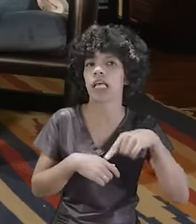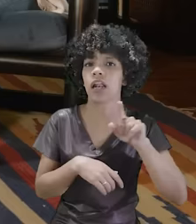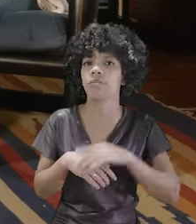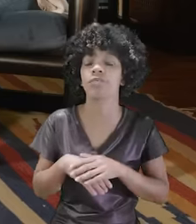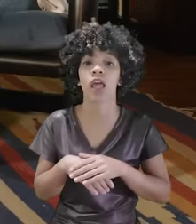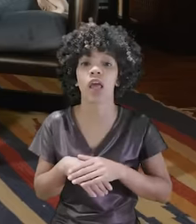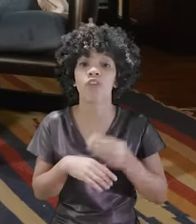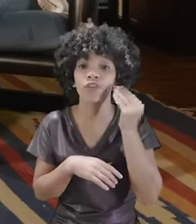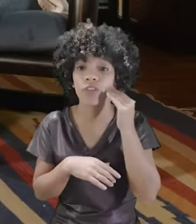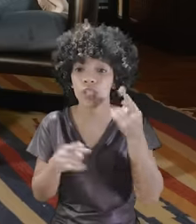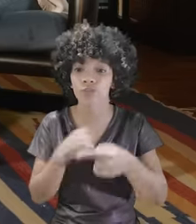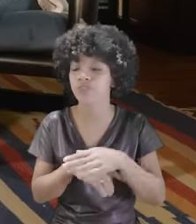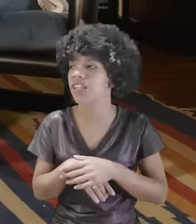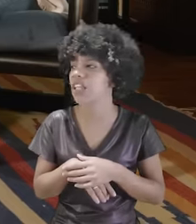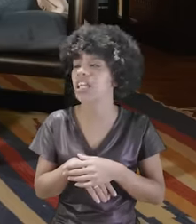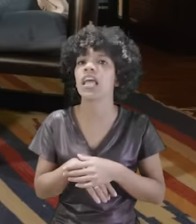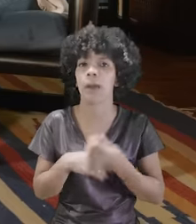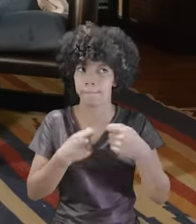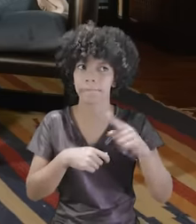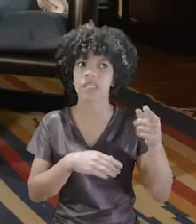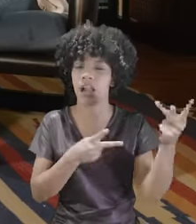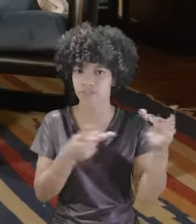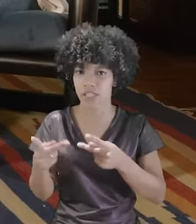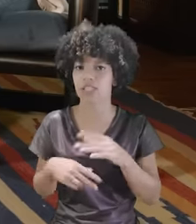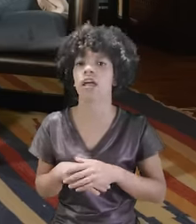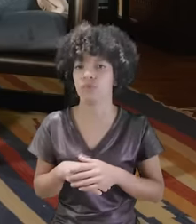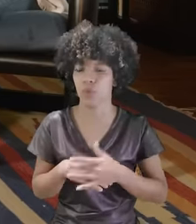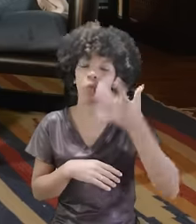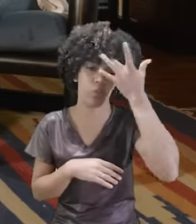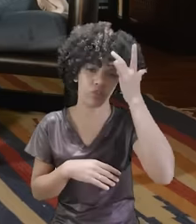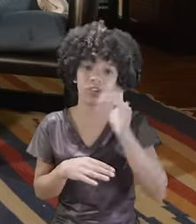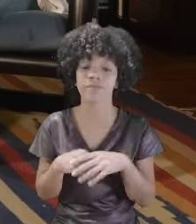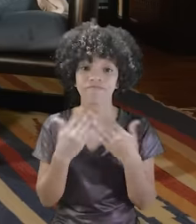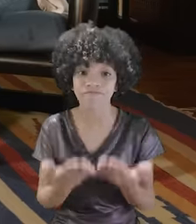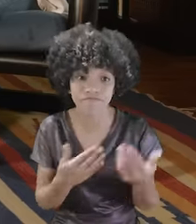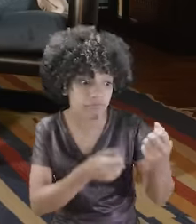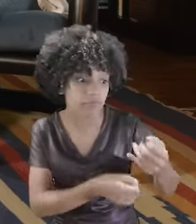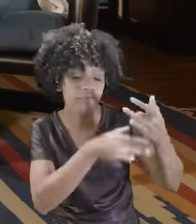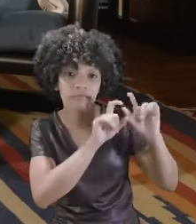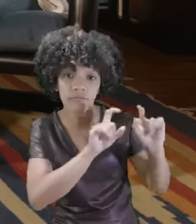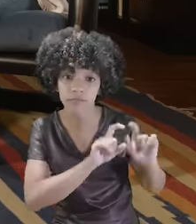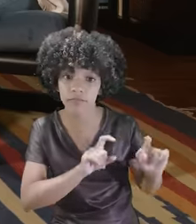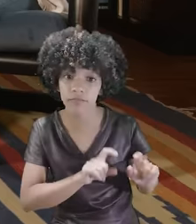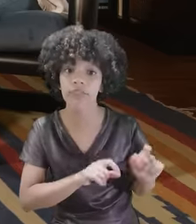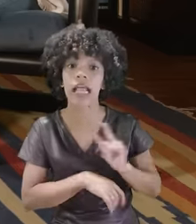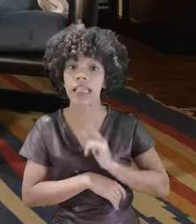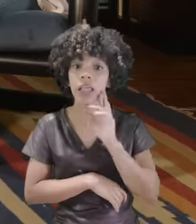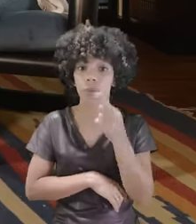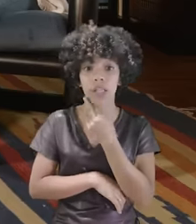eu vou tentar essa semana eu falei que eu não fui cara tem que ela não entender um ano depois tá é pessoal a pressão do vídeo